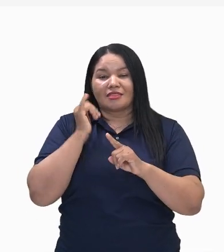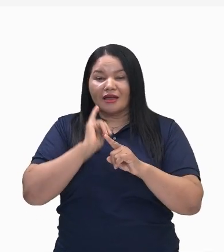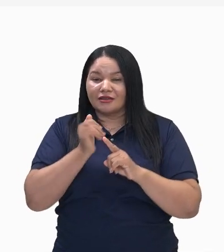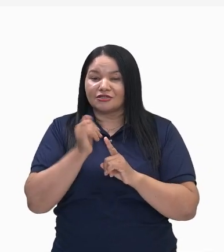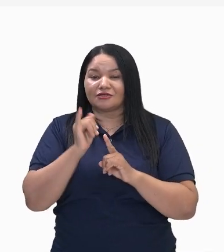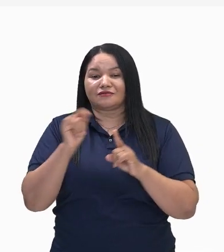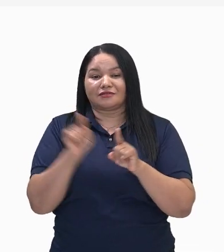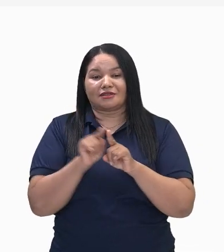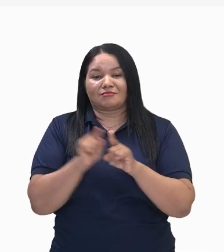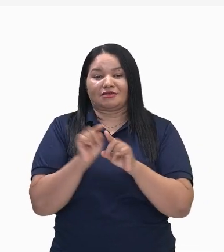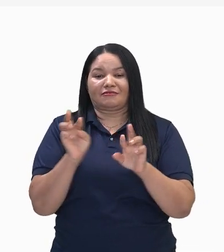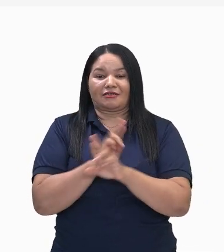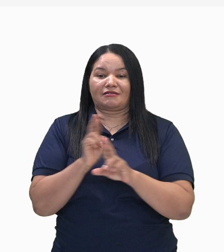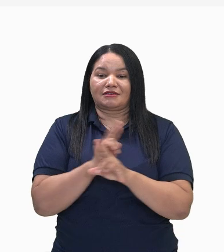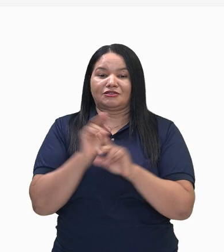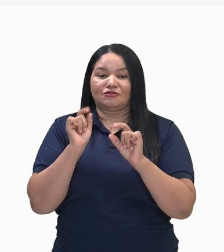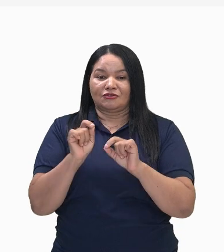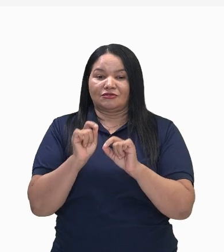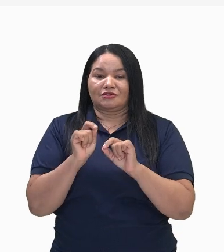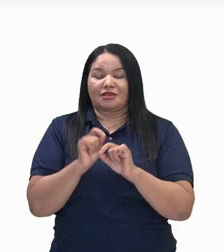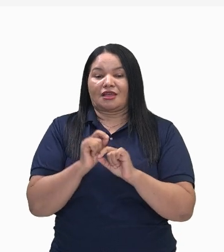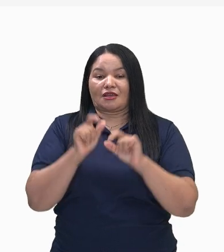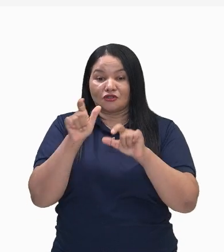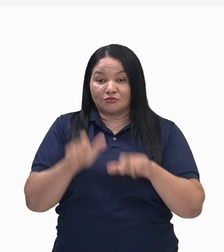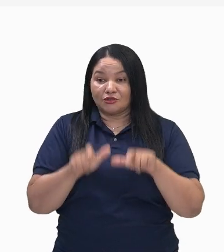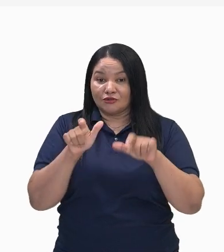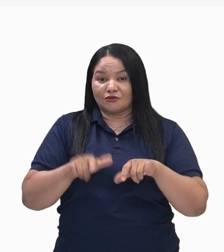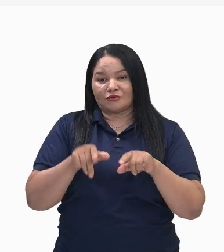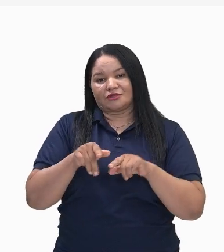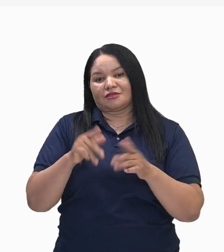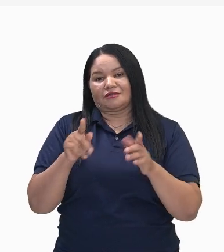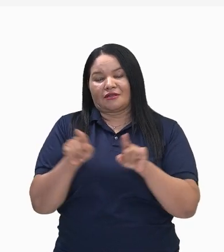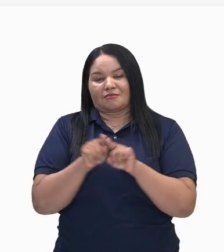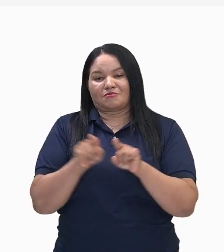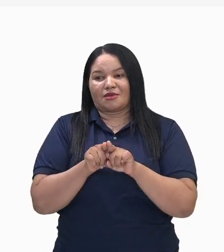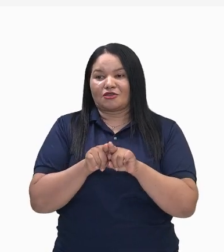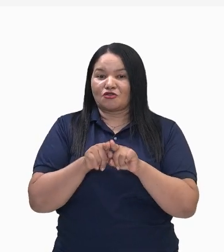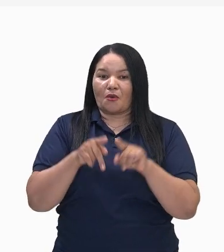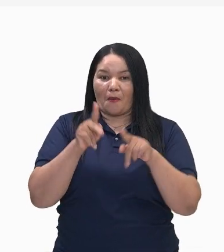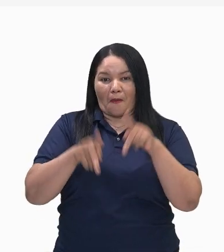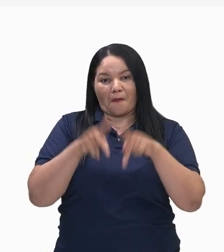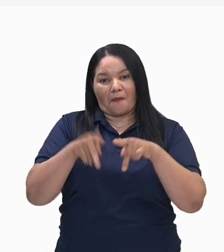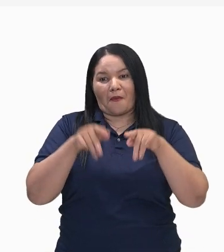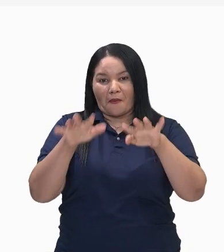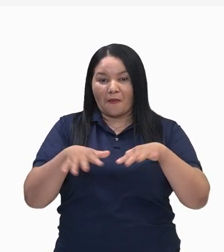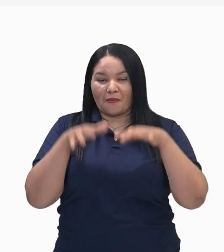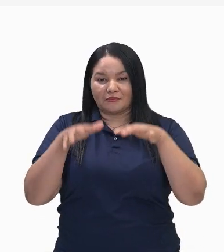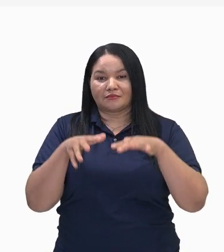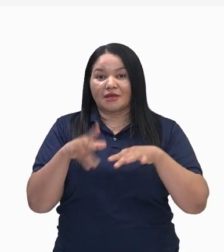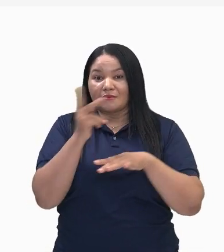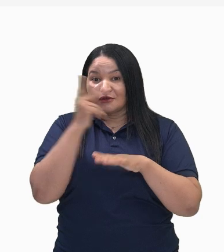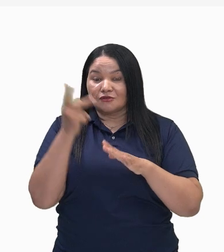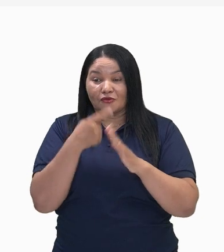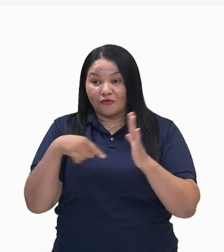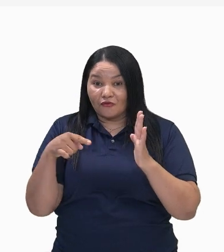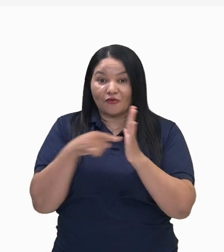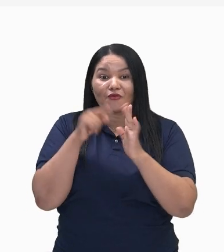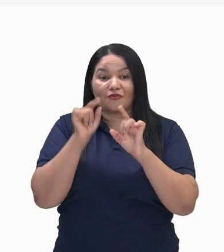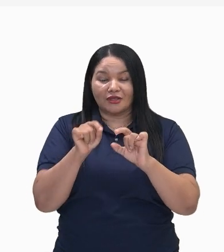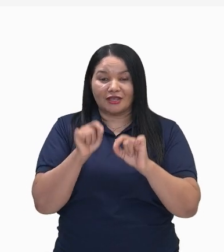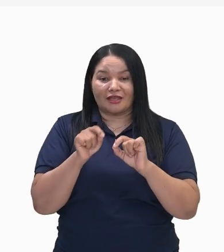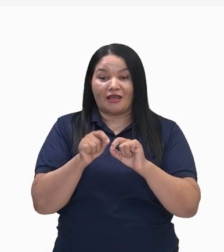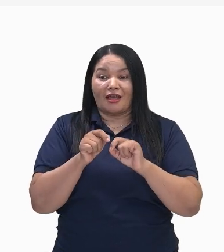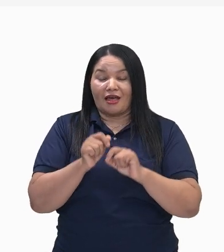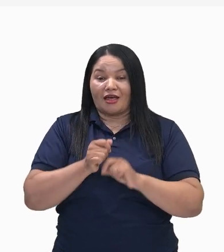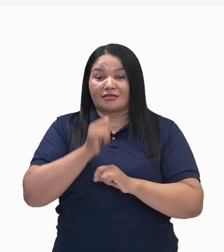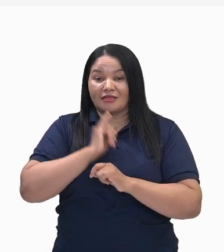e da relação entre os intérpretes e o público. Quer dizer, convencer o público que aquela narrativa,